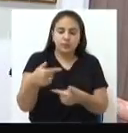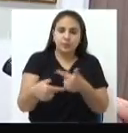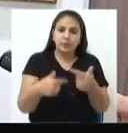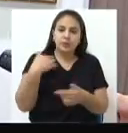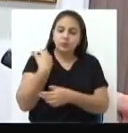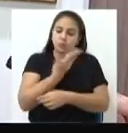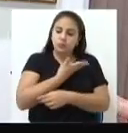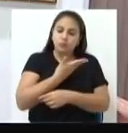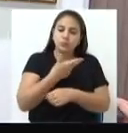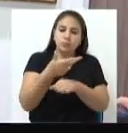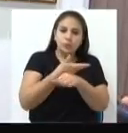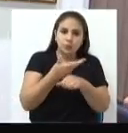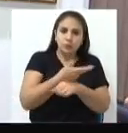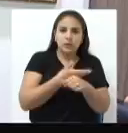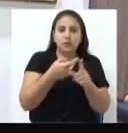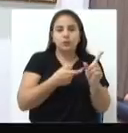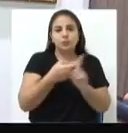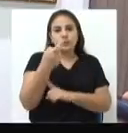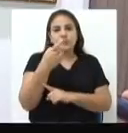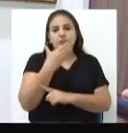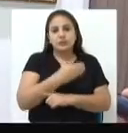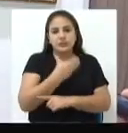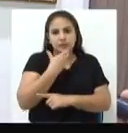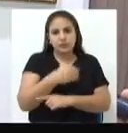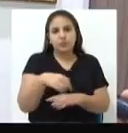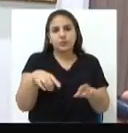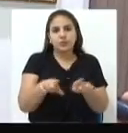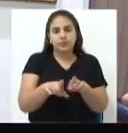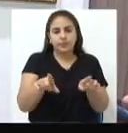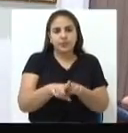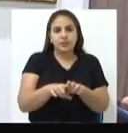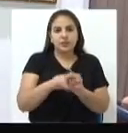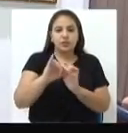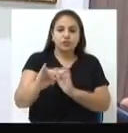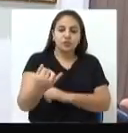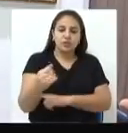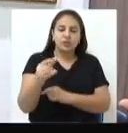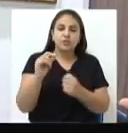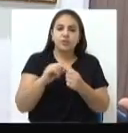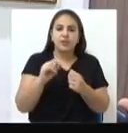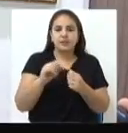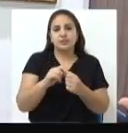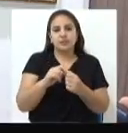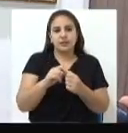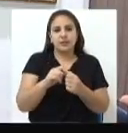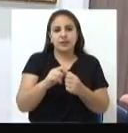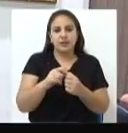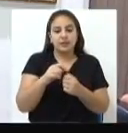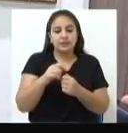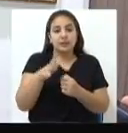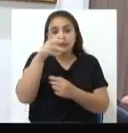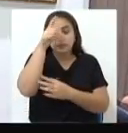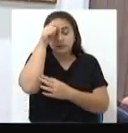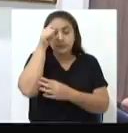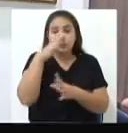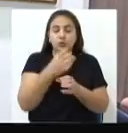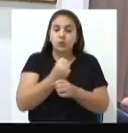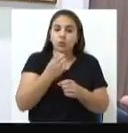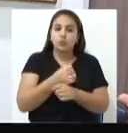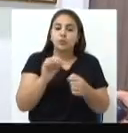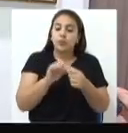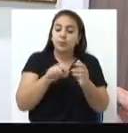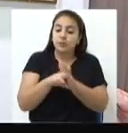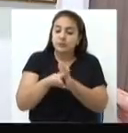que nos procuraram durante o mês de dezembro e janeiro também, a gente fazer essa prestação de conta, dizer que foi investigado,